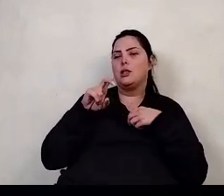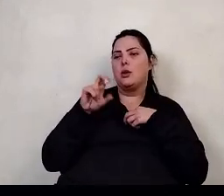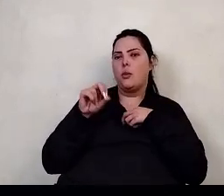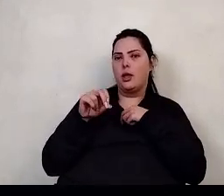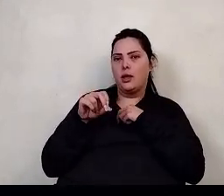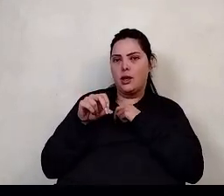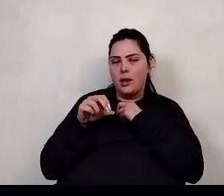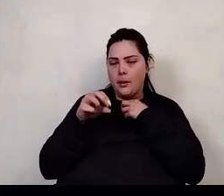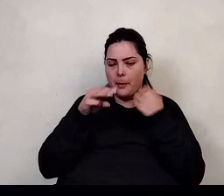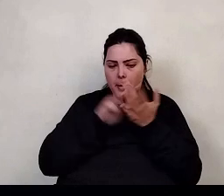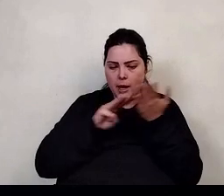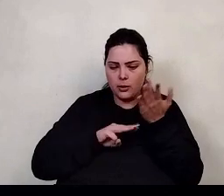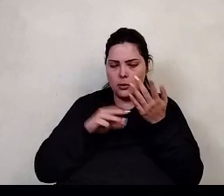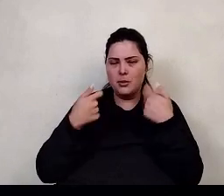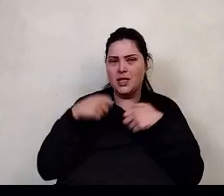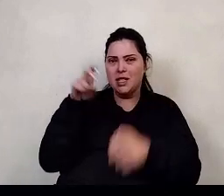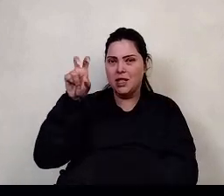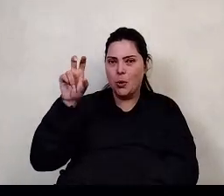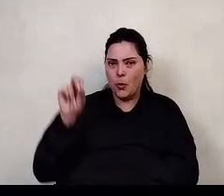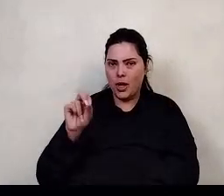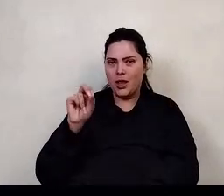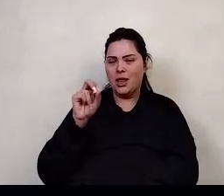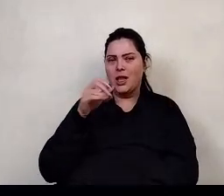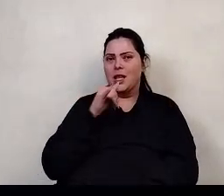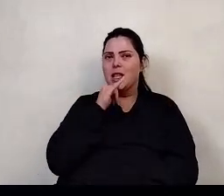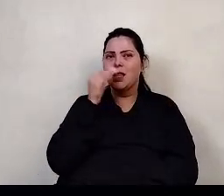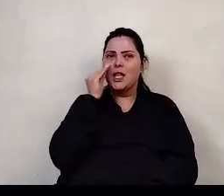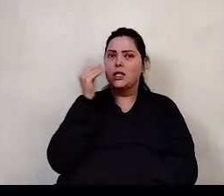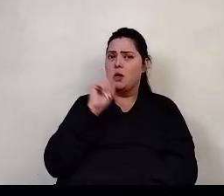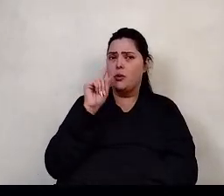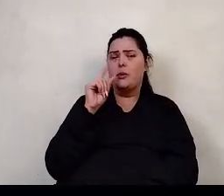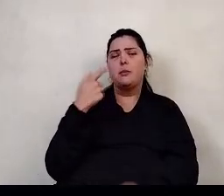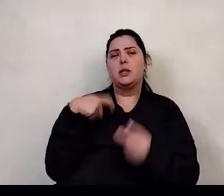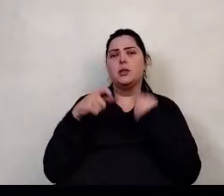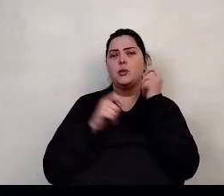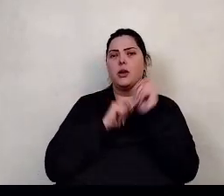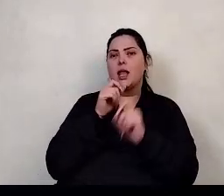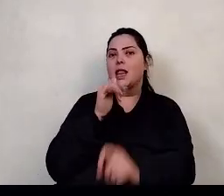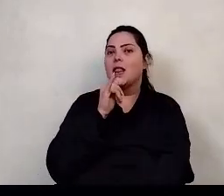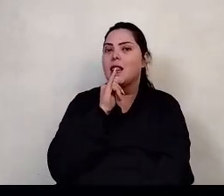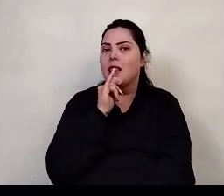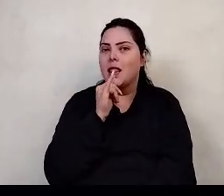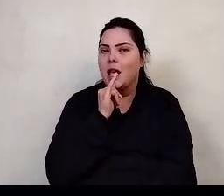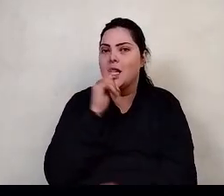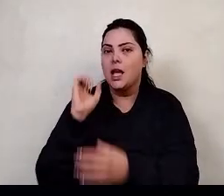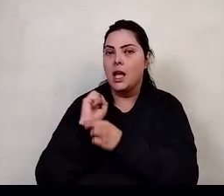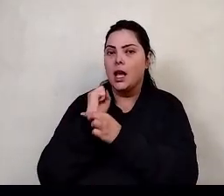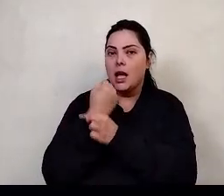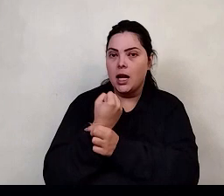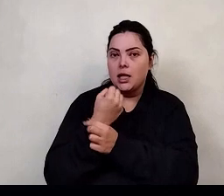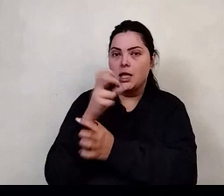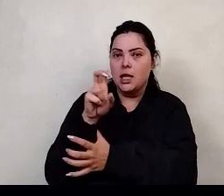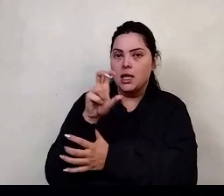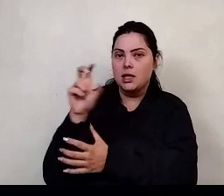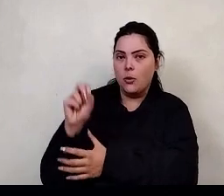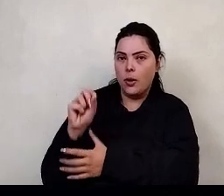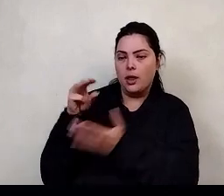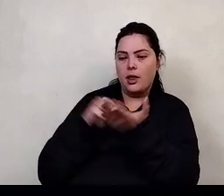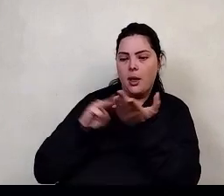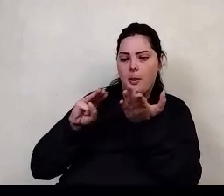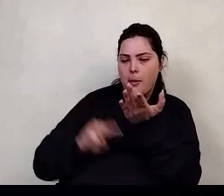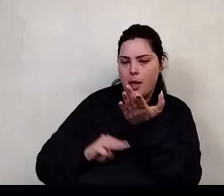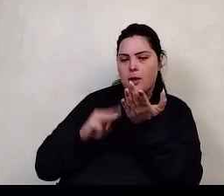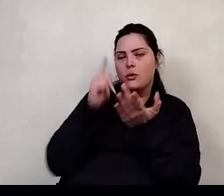preciso ter 50 testes. Se eu tenho 50 métodos, eu preciso de testes que garantam que os 50 métodos tenham sido